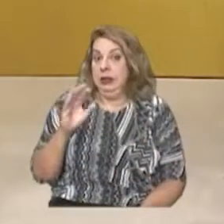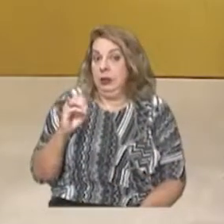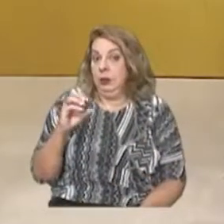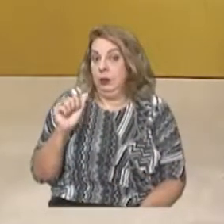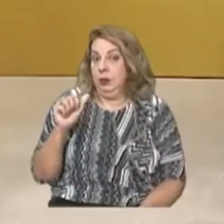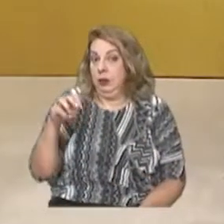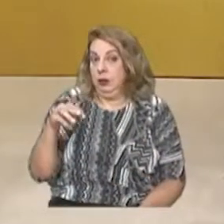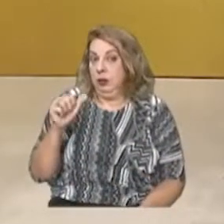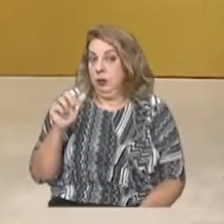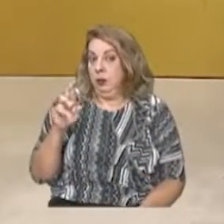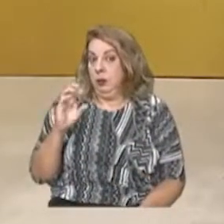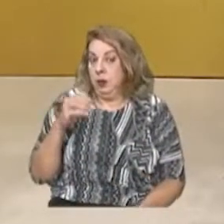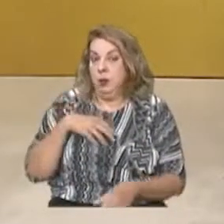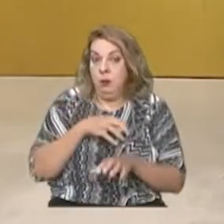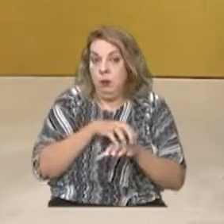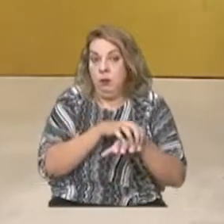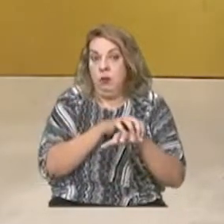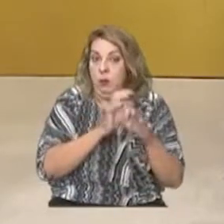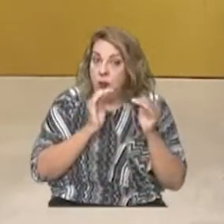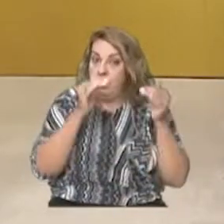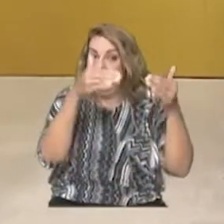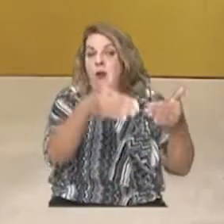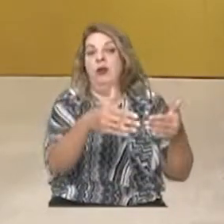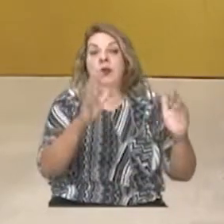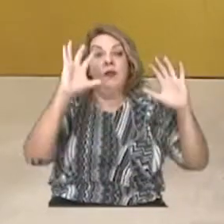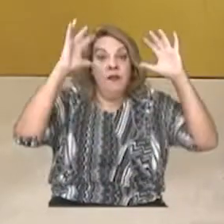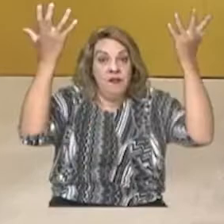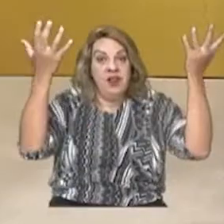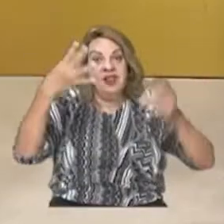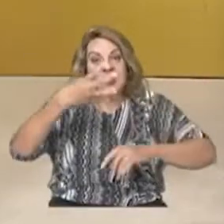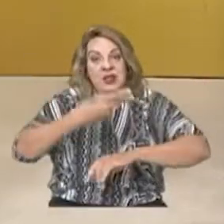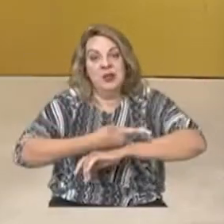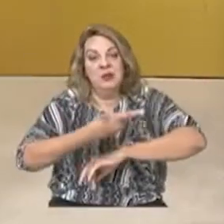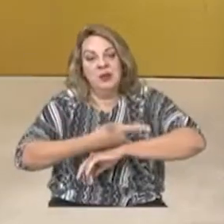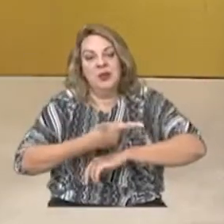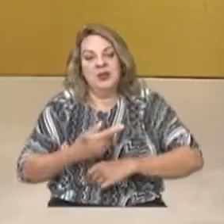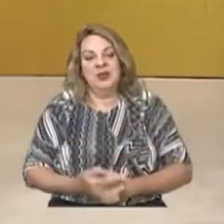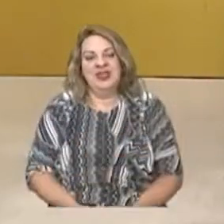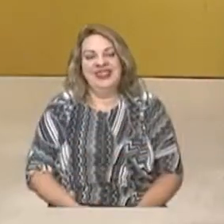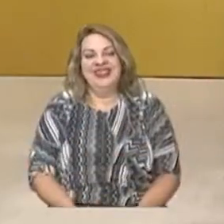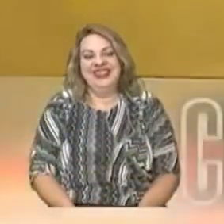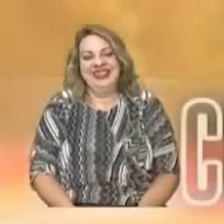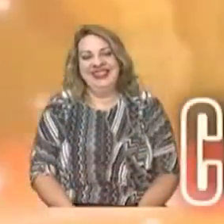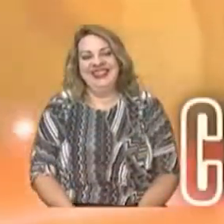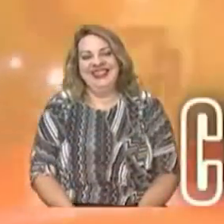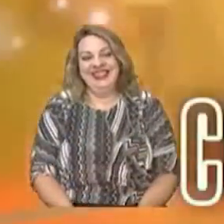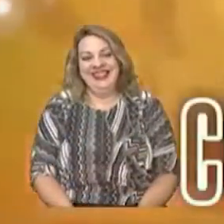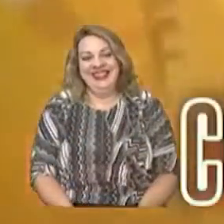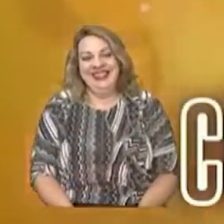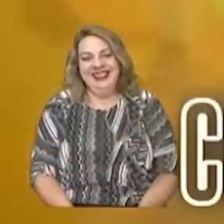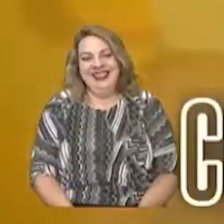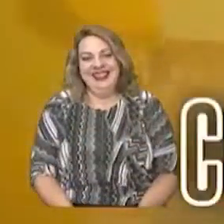ele, garantindo a clássica festa do quarto prêmio.